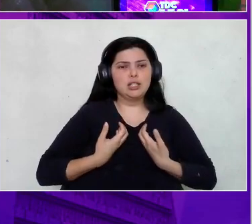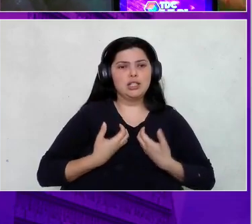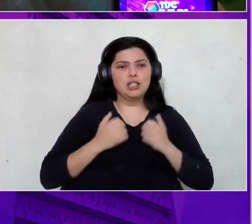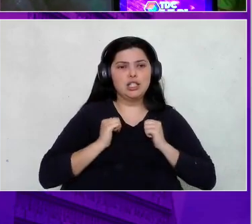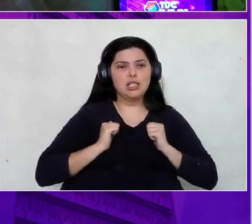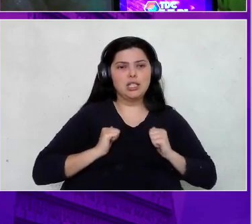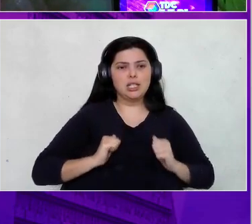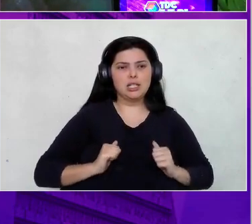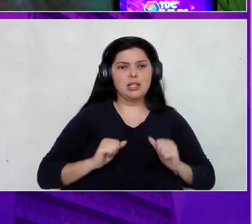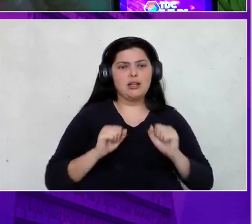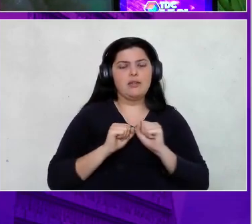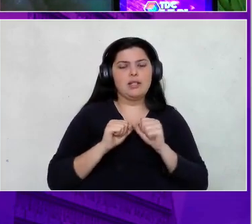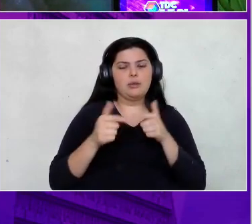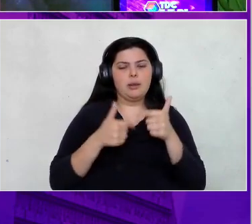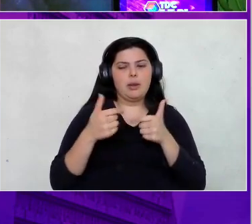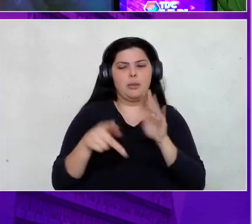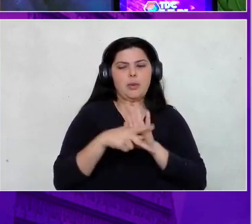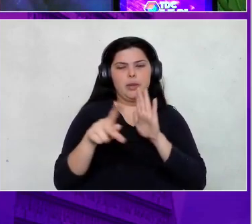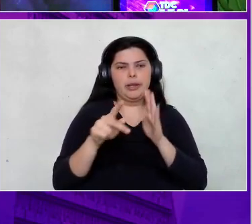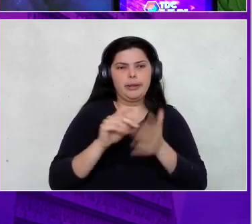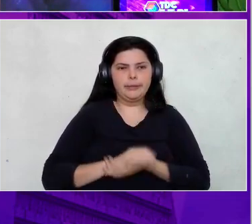fazer.